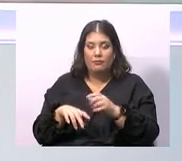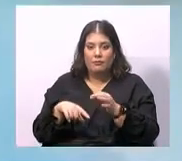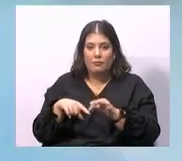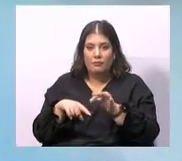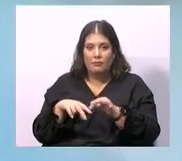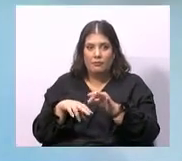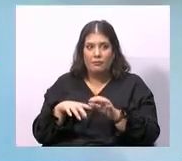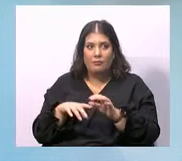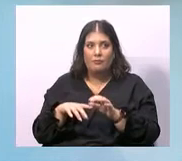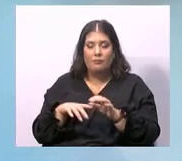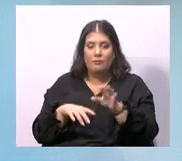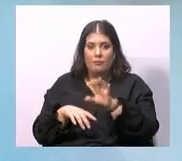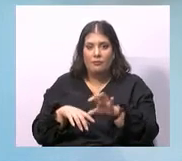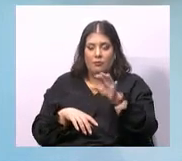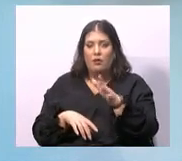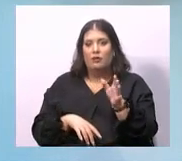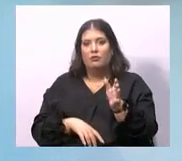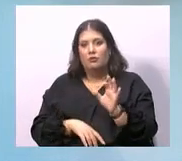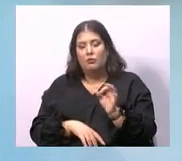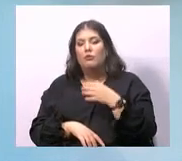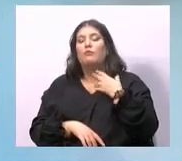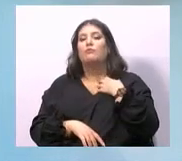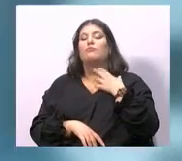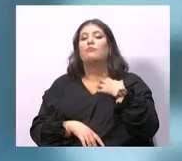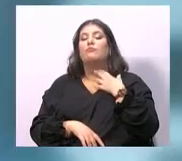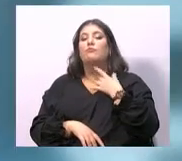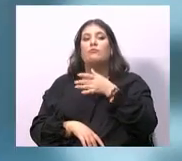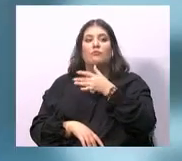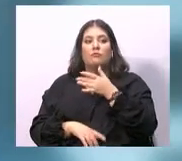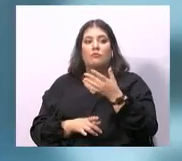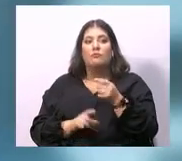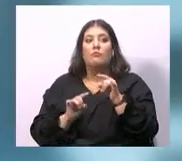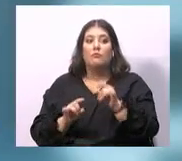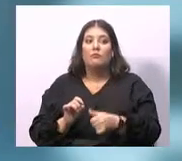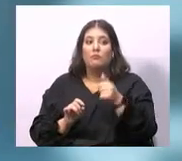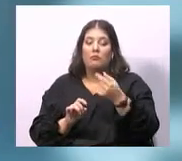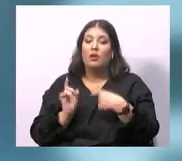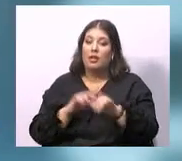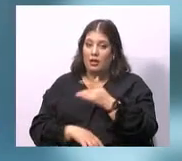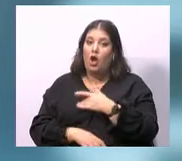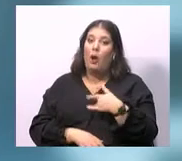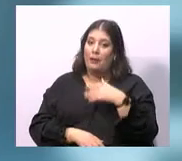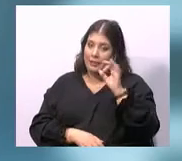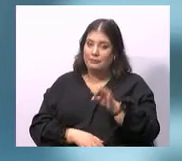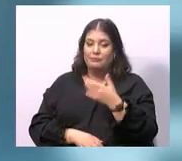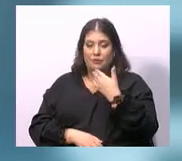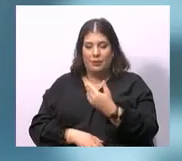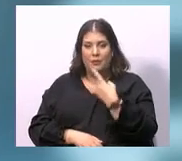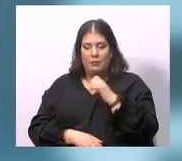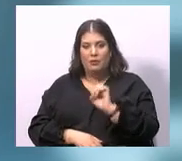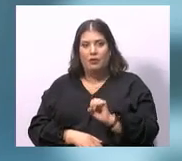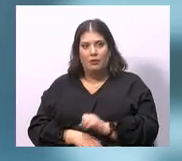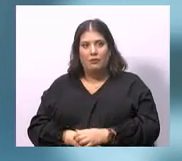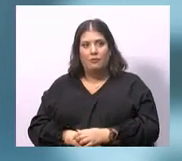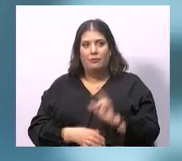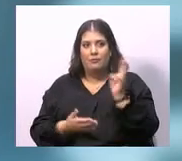do formato, da cor, da morfologia da unha. Muito bem. Portanto, Ana Marta, o melhor é então ser observada. Ainda Exatamente. assim, muito obrigada pela sua questão. E